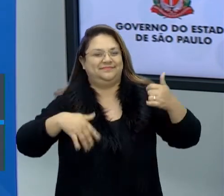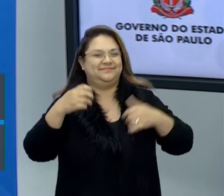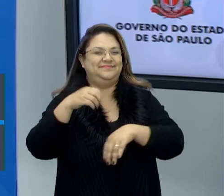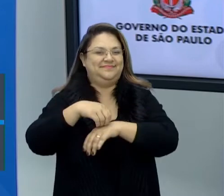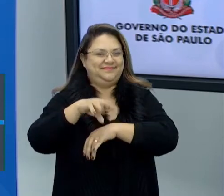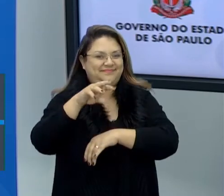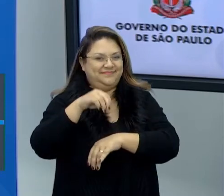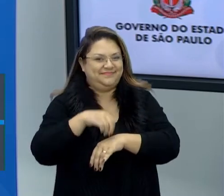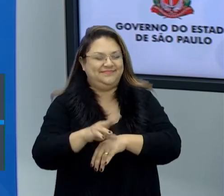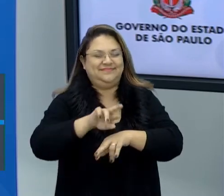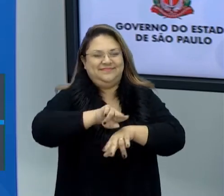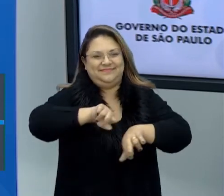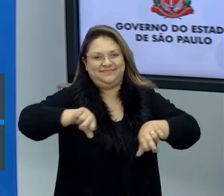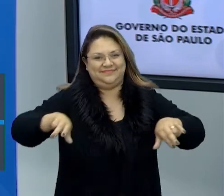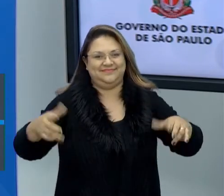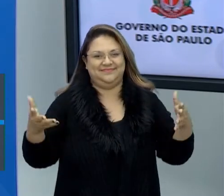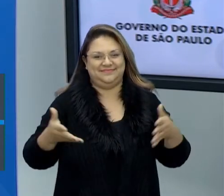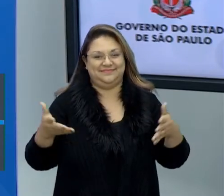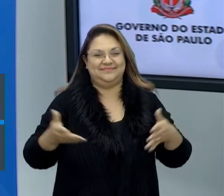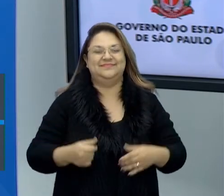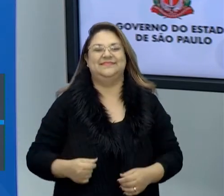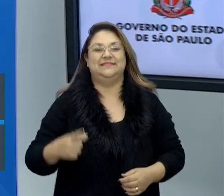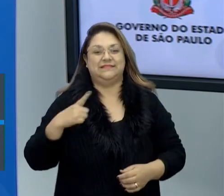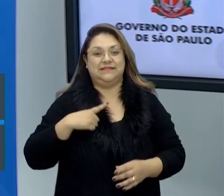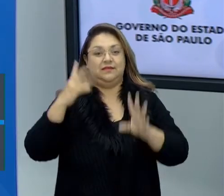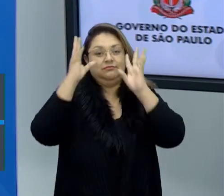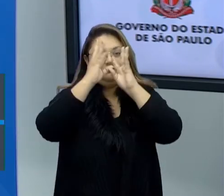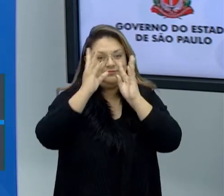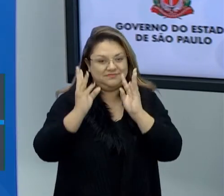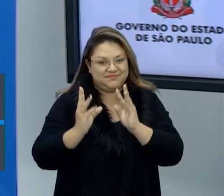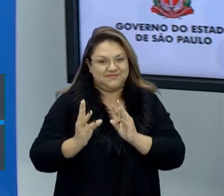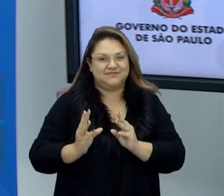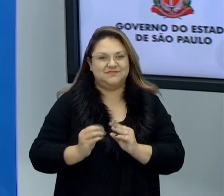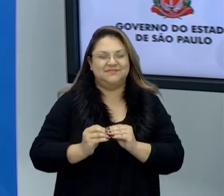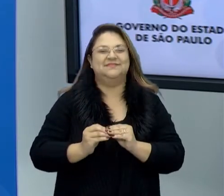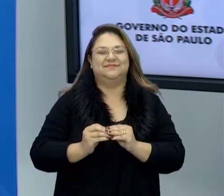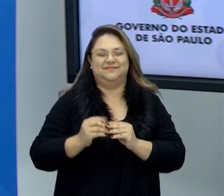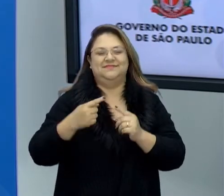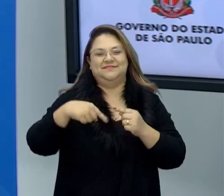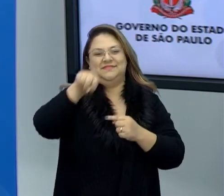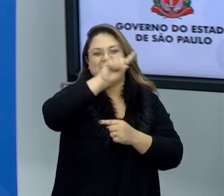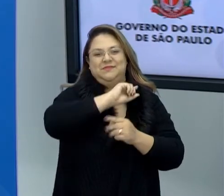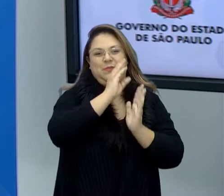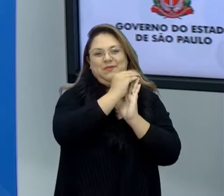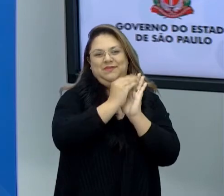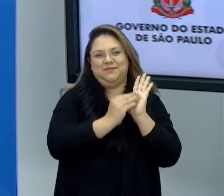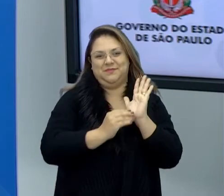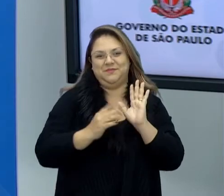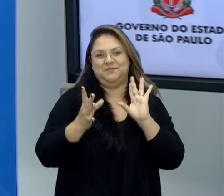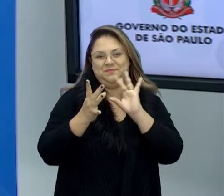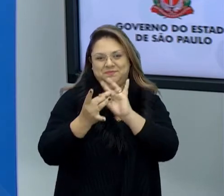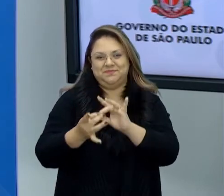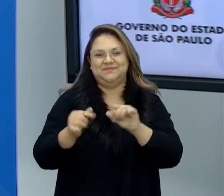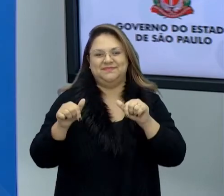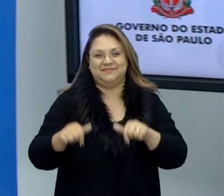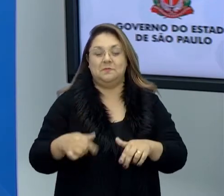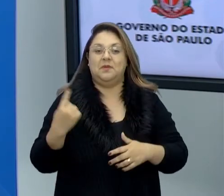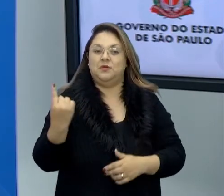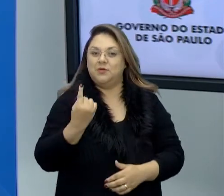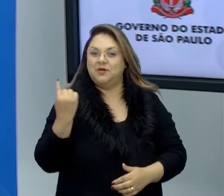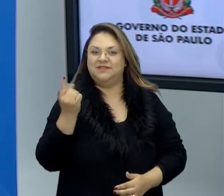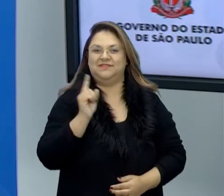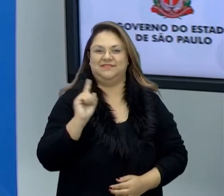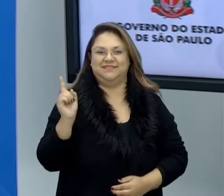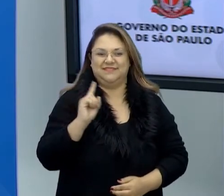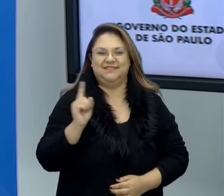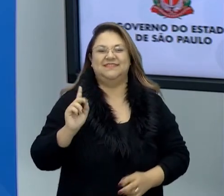conhecimentos, dicas, né? E hoje nós teremos uma retomada aí de parte do nosso conteúdo, mas eu nunca estou sozinha, né?